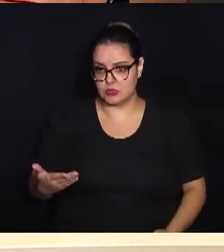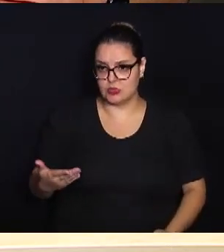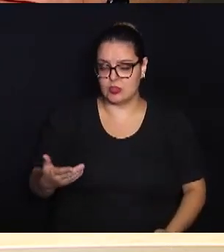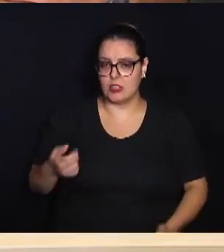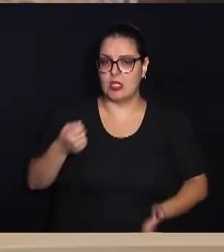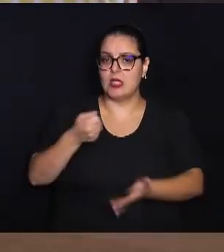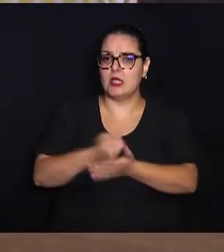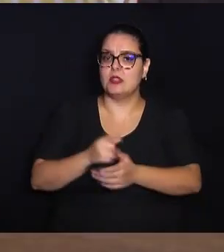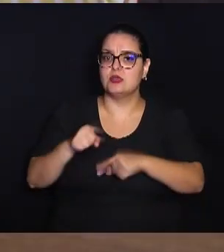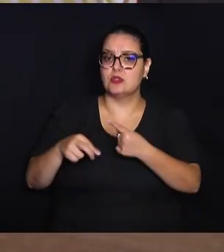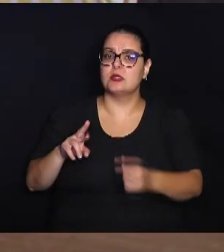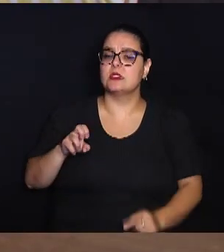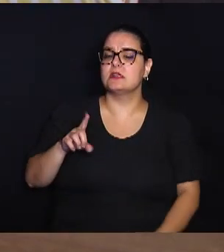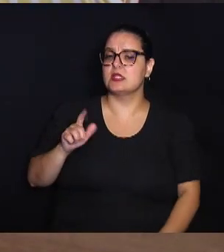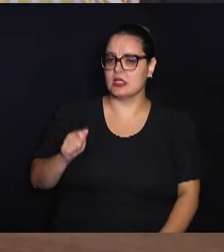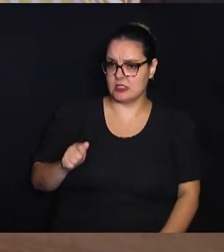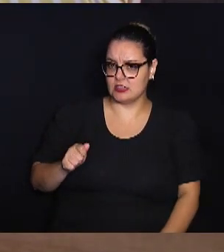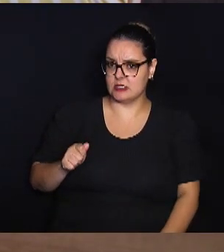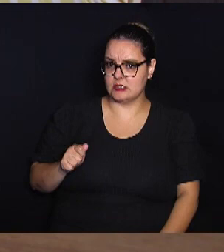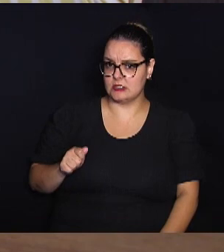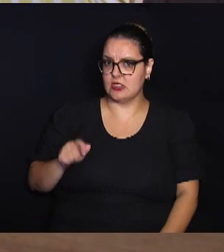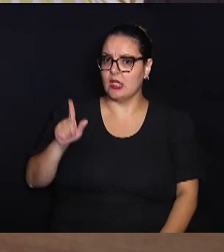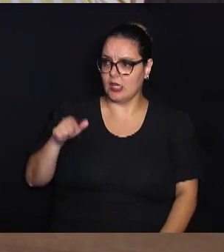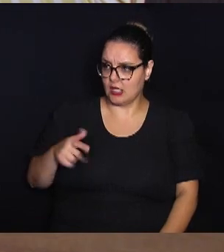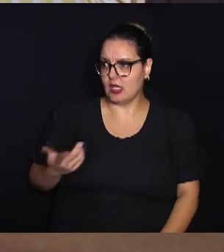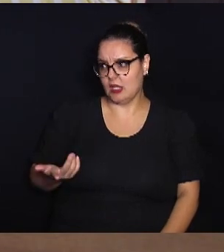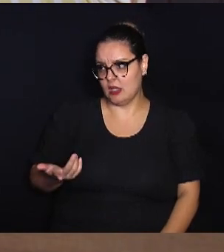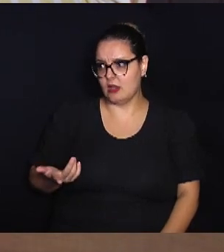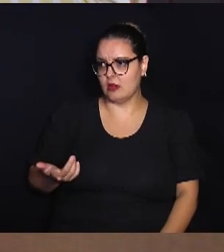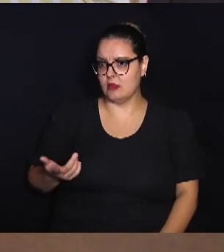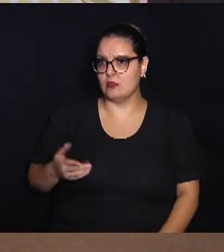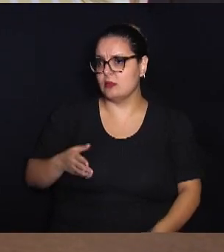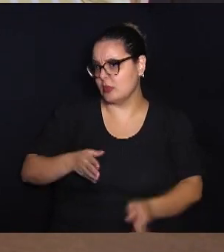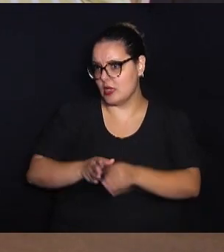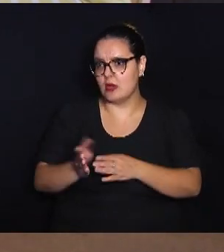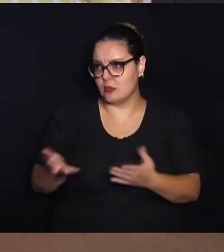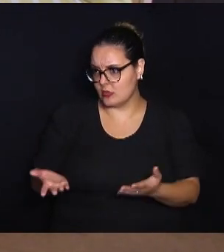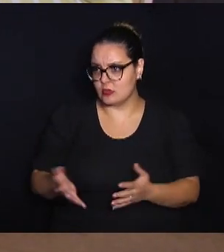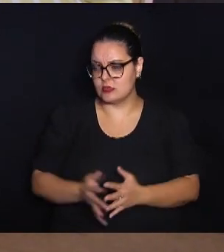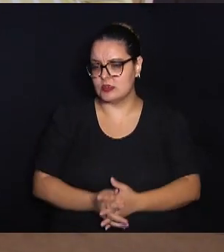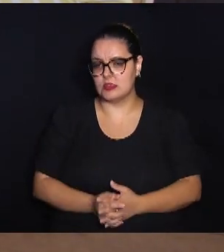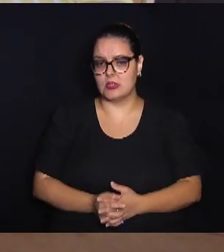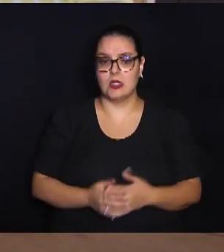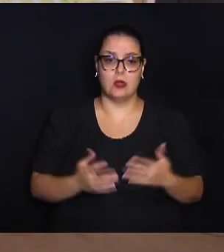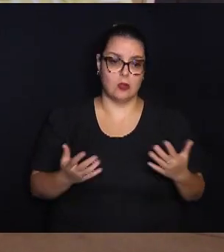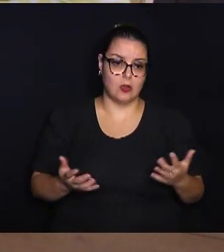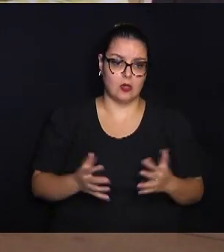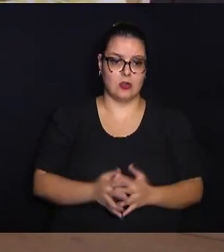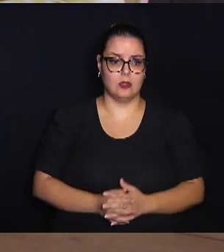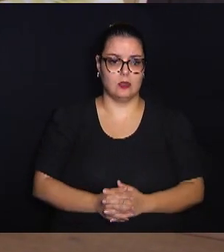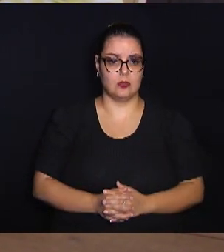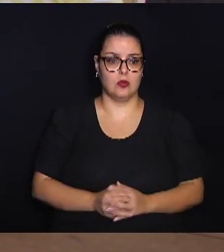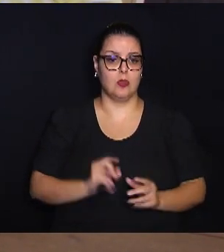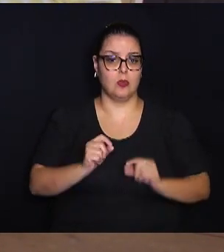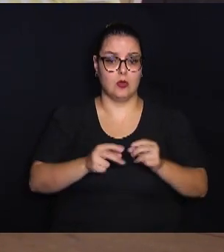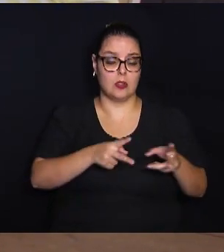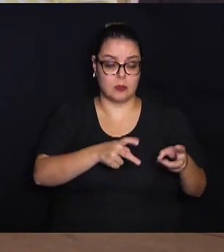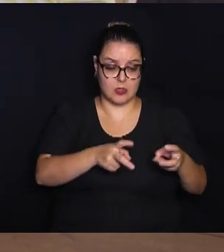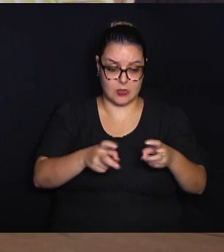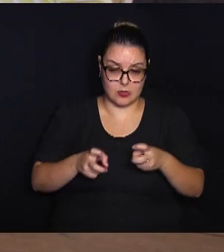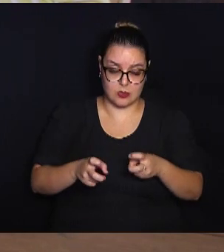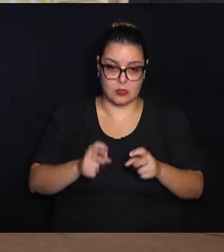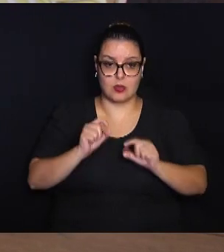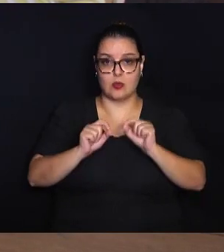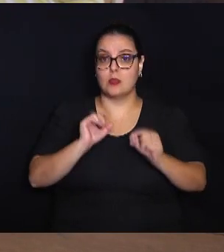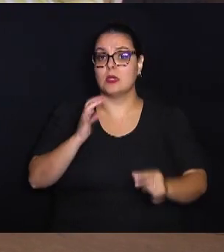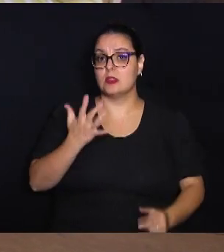dia. Garantir outras fontes de renda é uma recomendação? Olha, o que a gente está